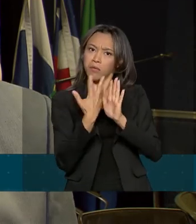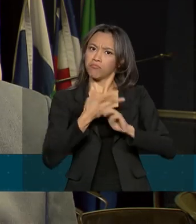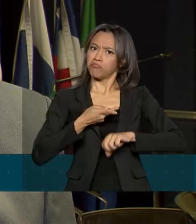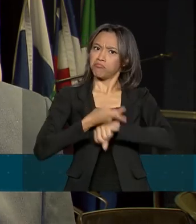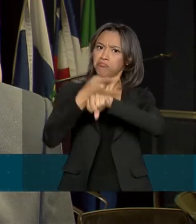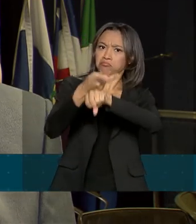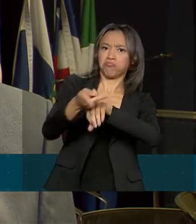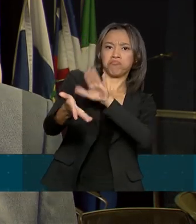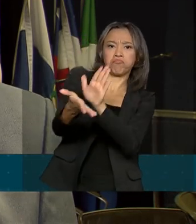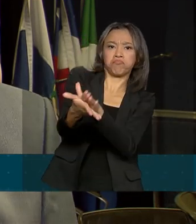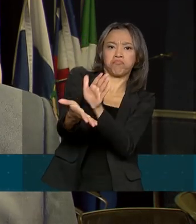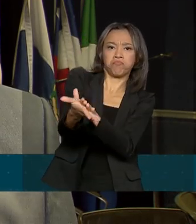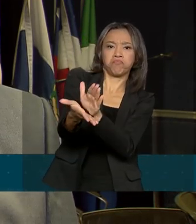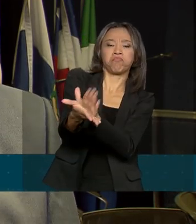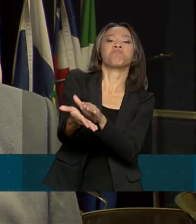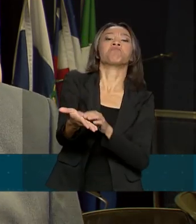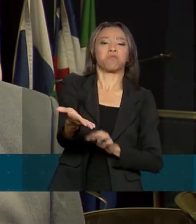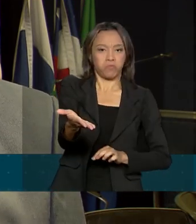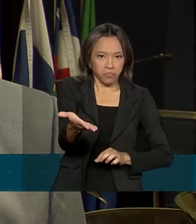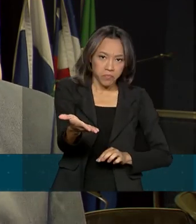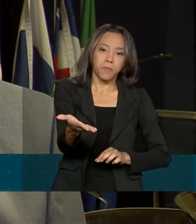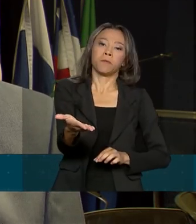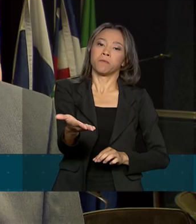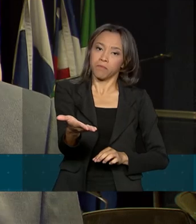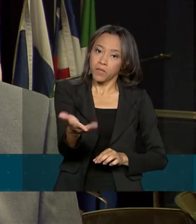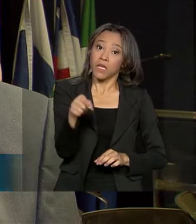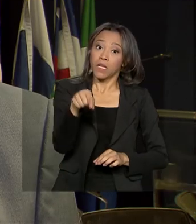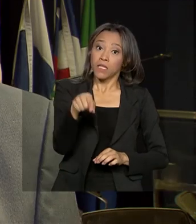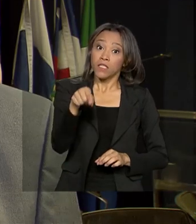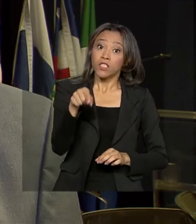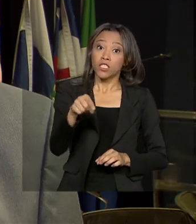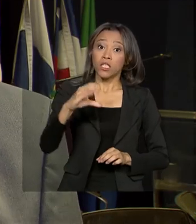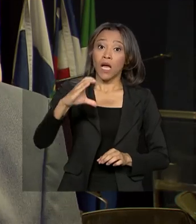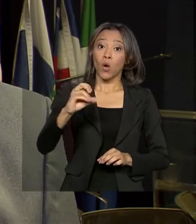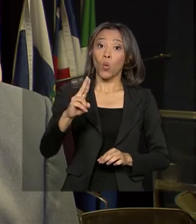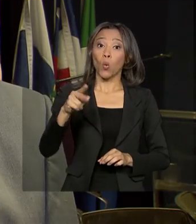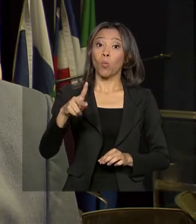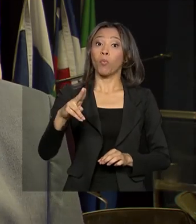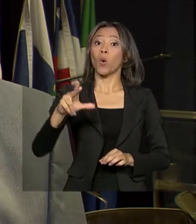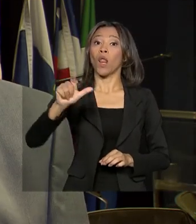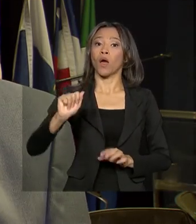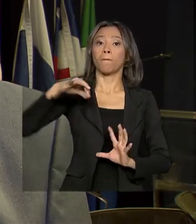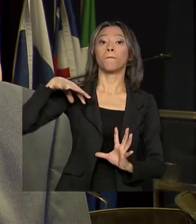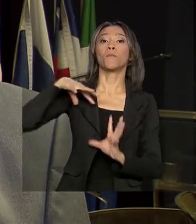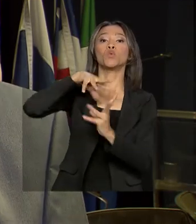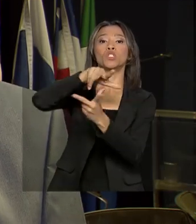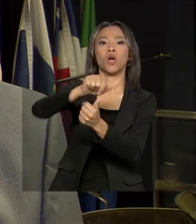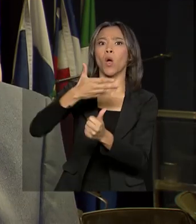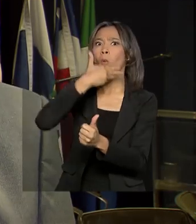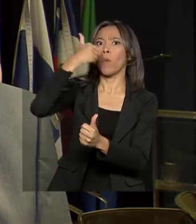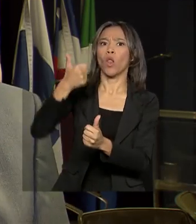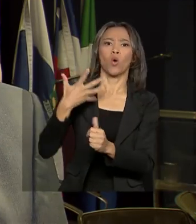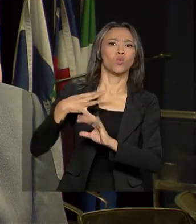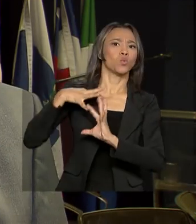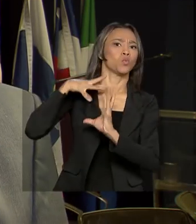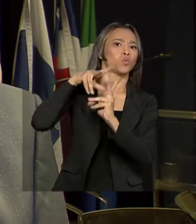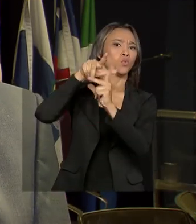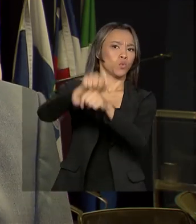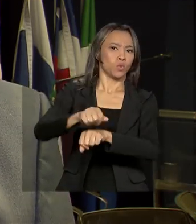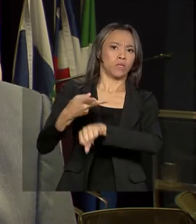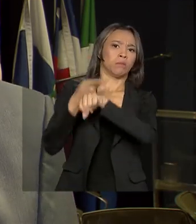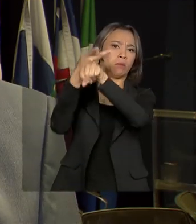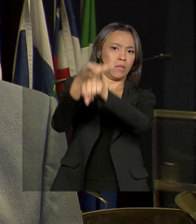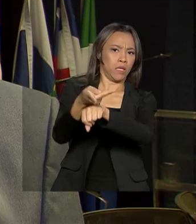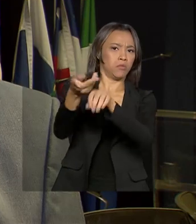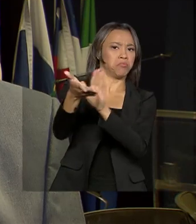prêmio do Wise Awards, que é o prêmio da Cúpula Mundial de Inovação e Educação. É o maior prêmio que tem no mundo para inovação e educação.